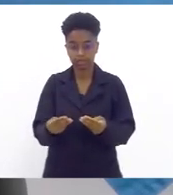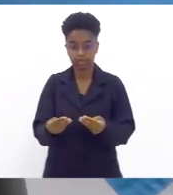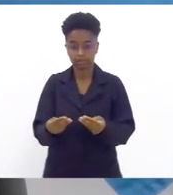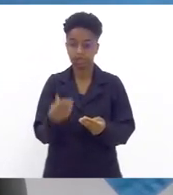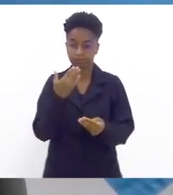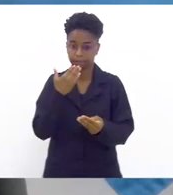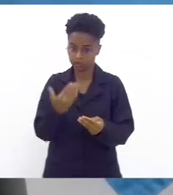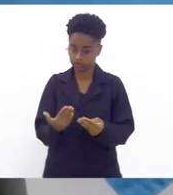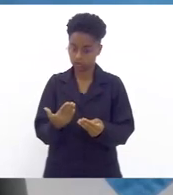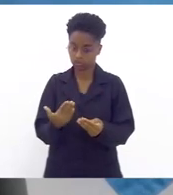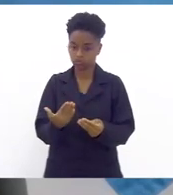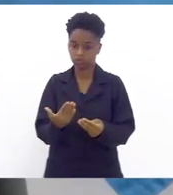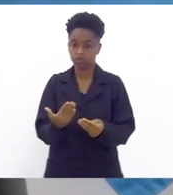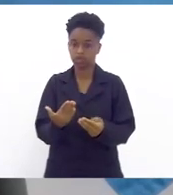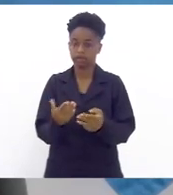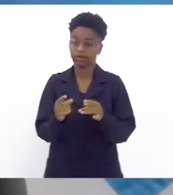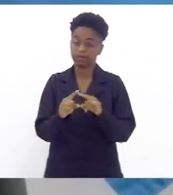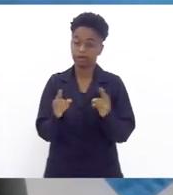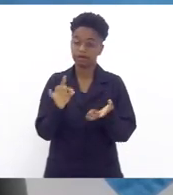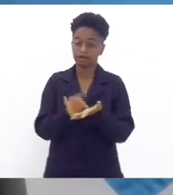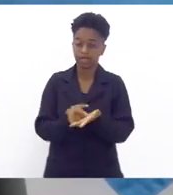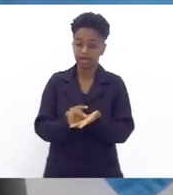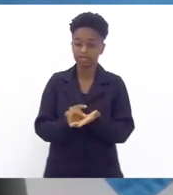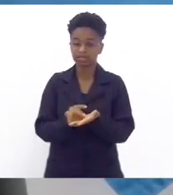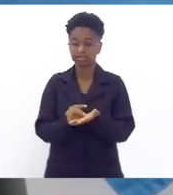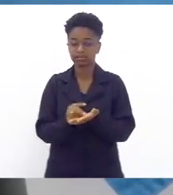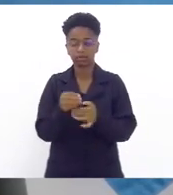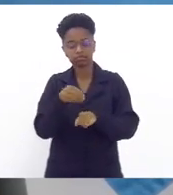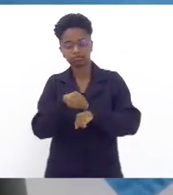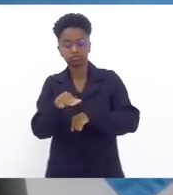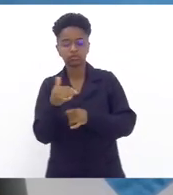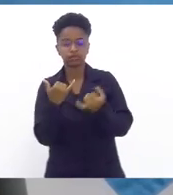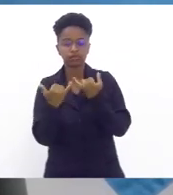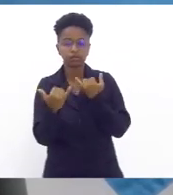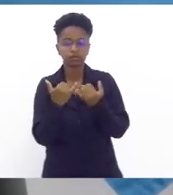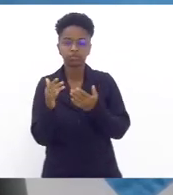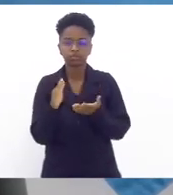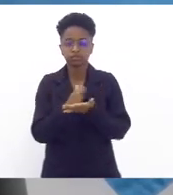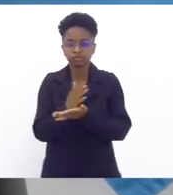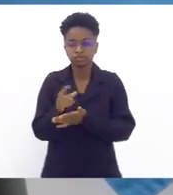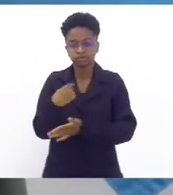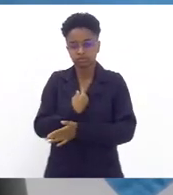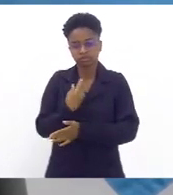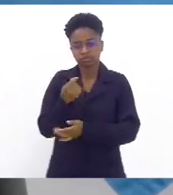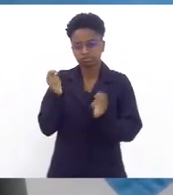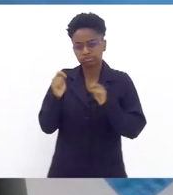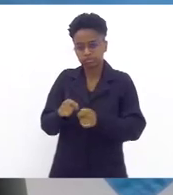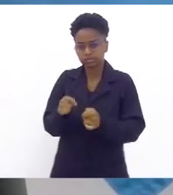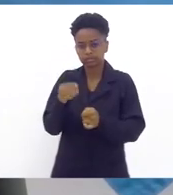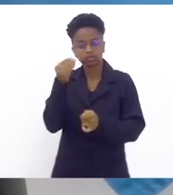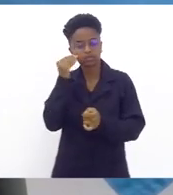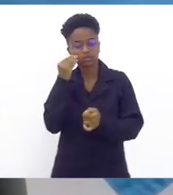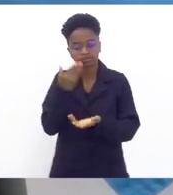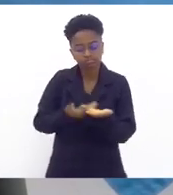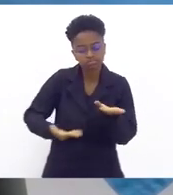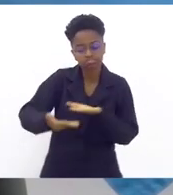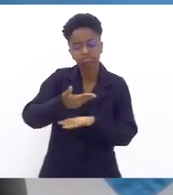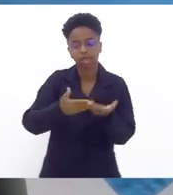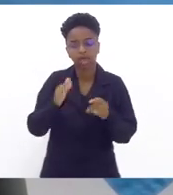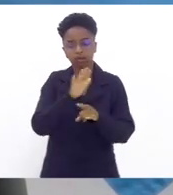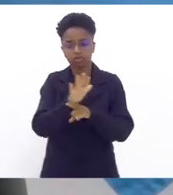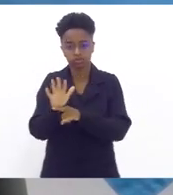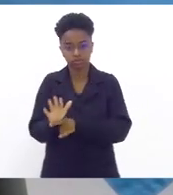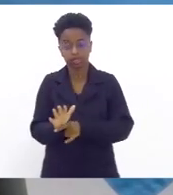solicitado e na verdade tinha mandado algumas informações que a gente pudesse contar para contribuir o necessário